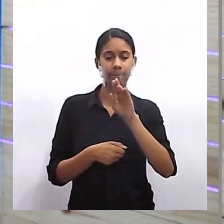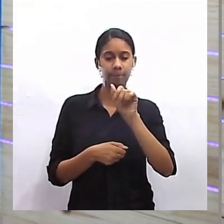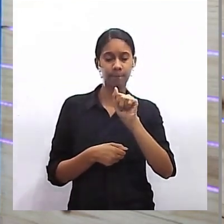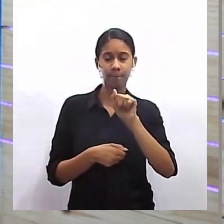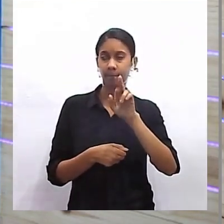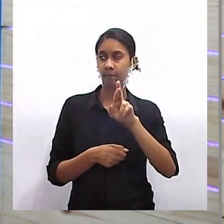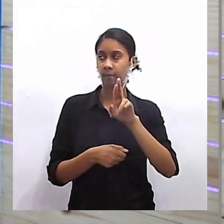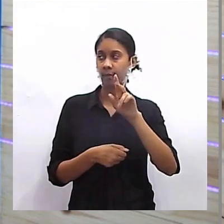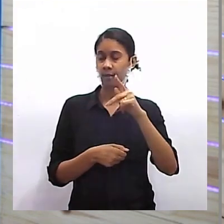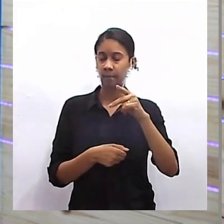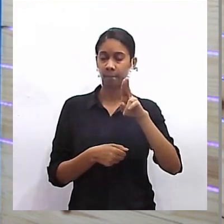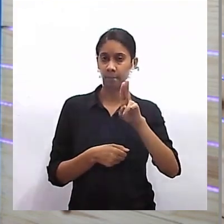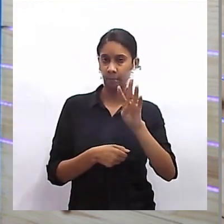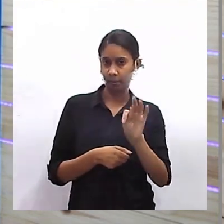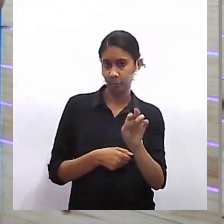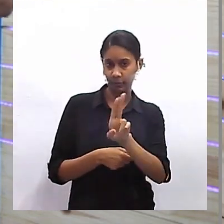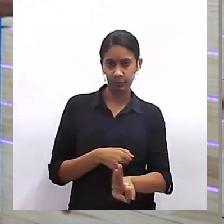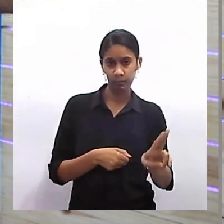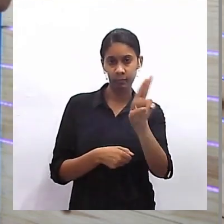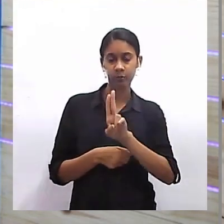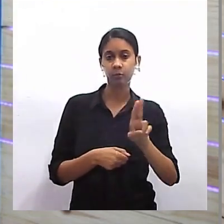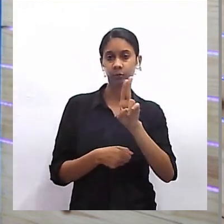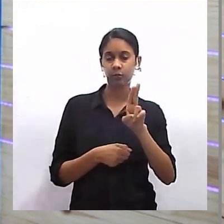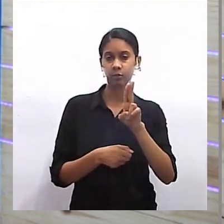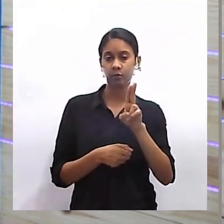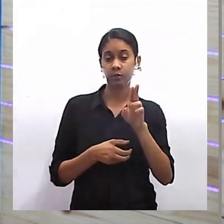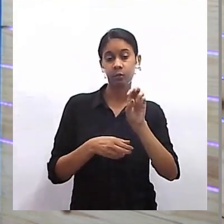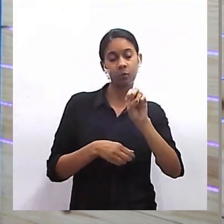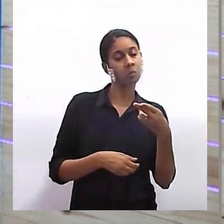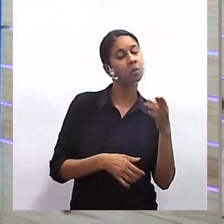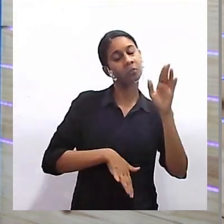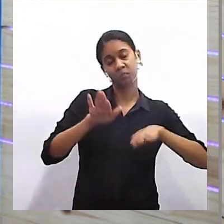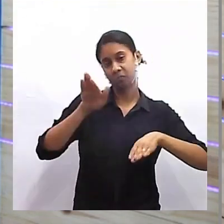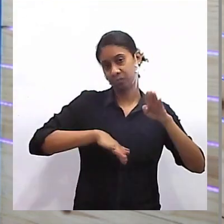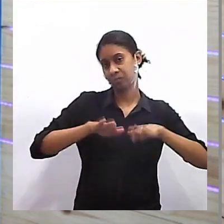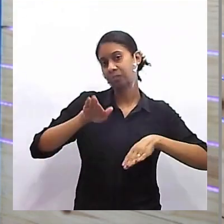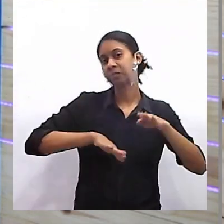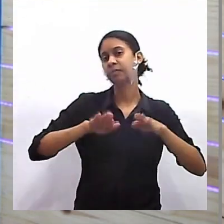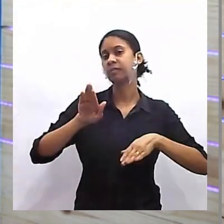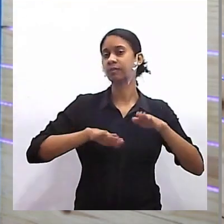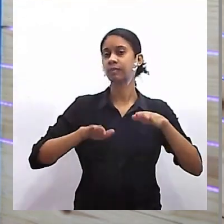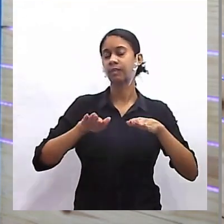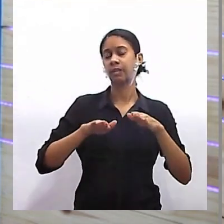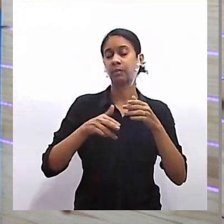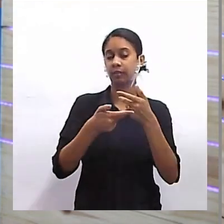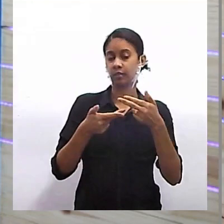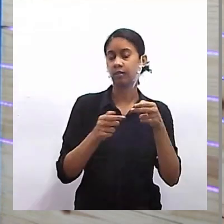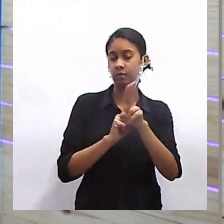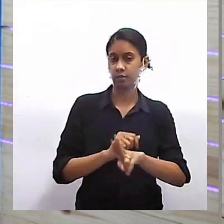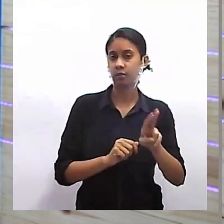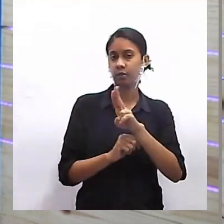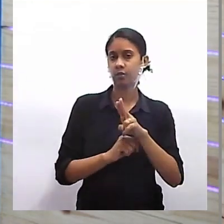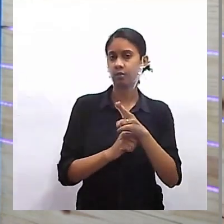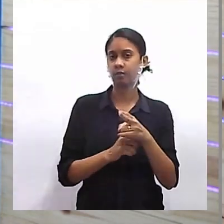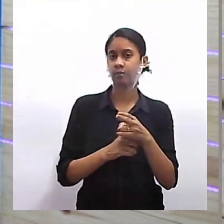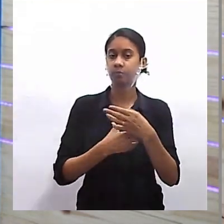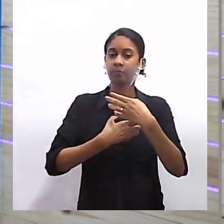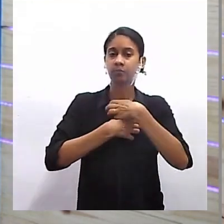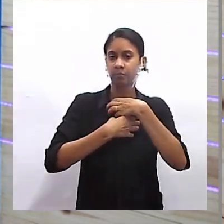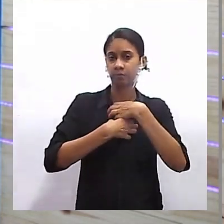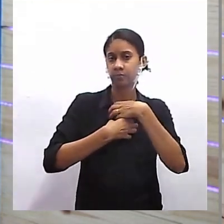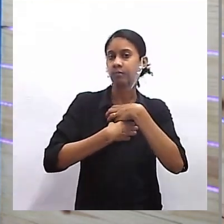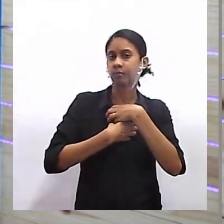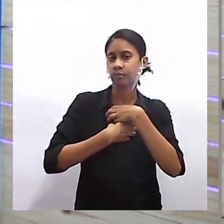ou radiofrequência, para poder identificar, ou se, dependendo daquele produto, sensibilidade do produto,